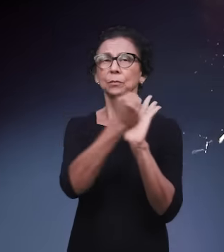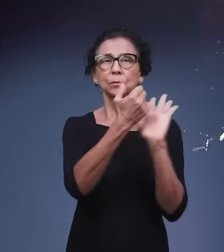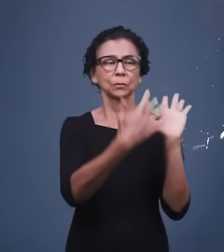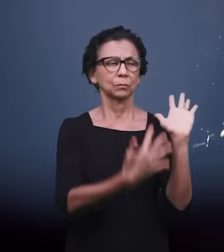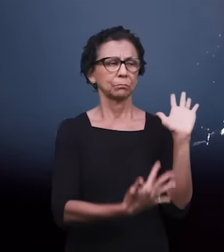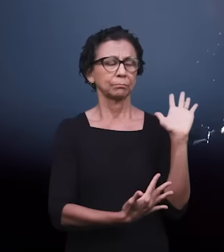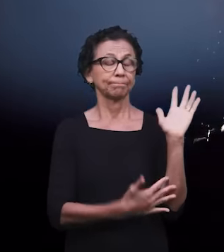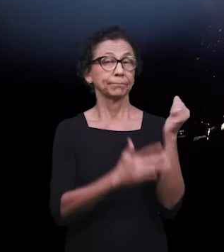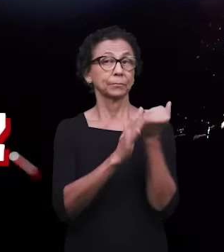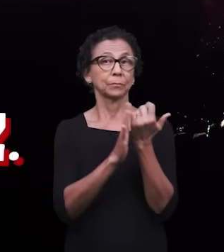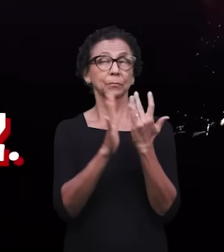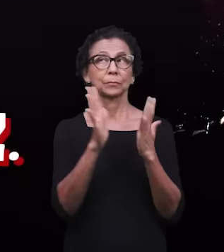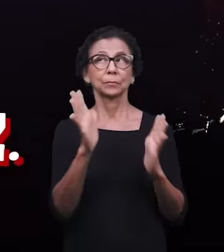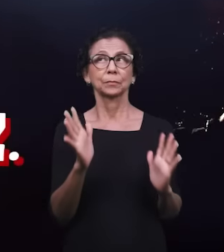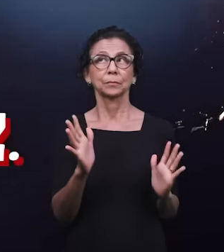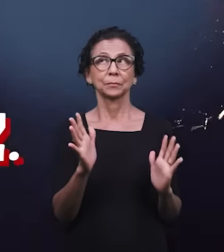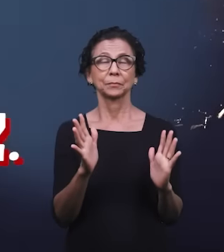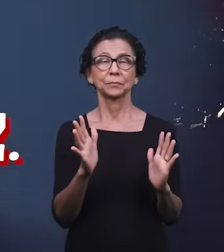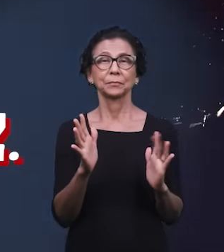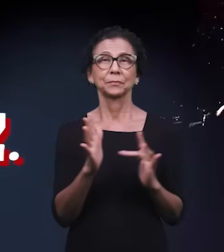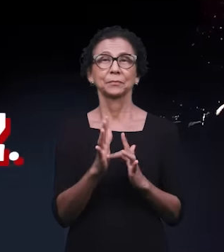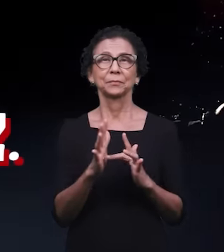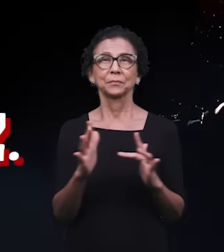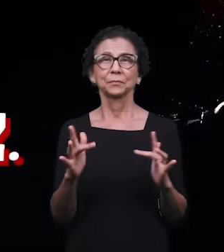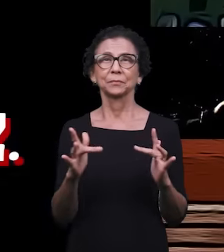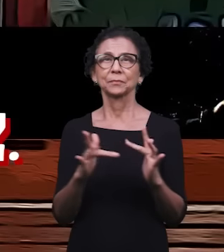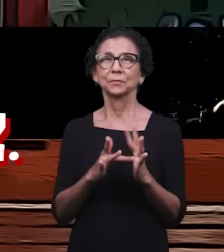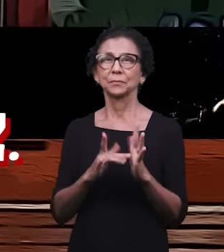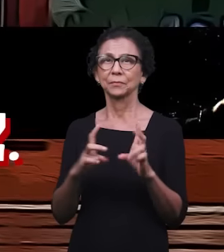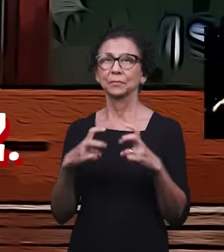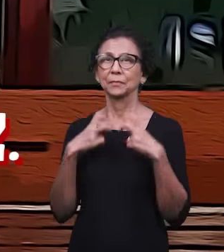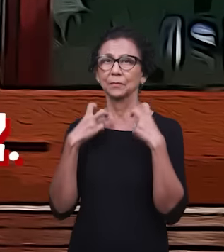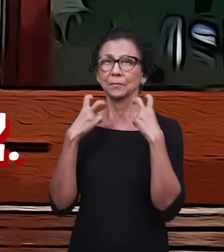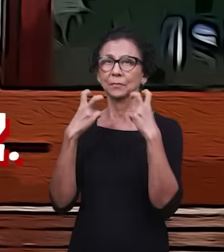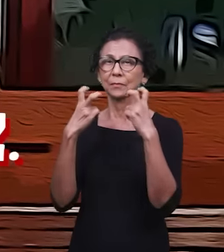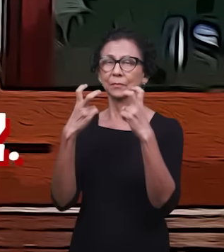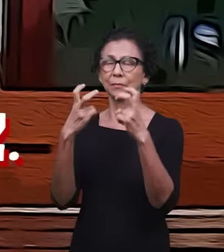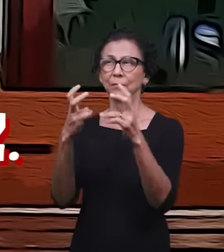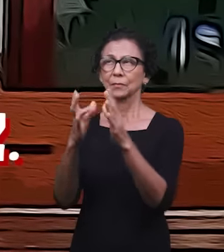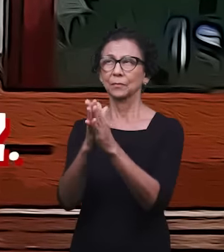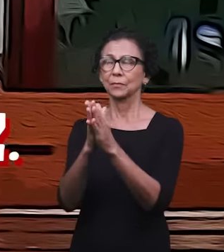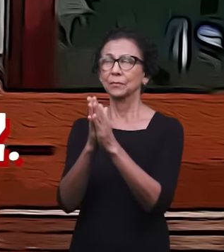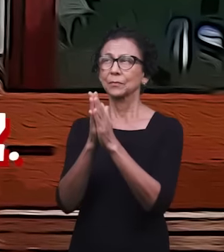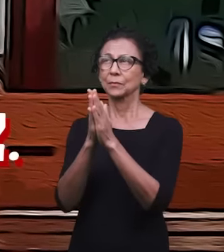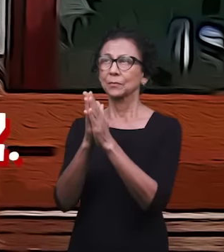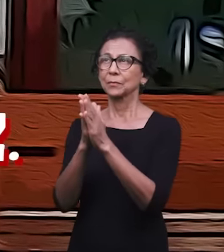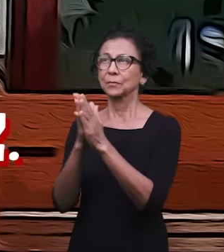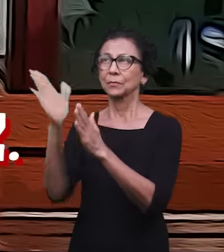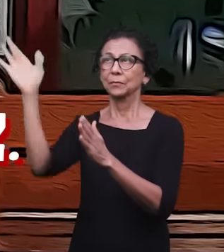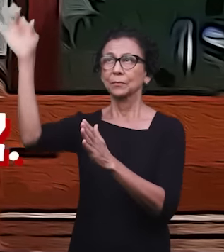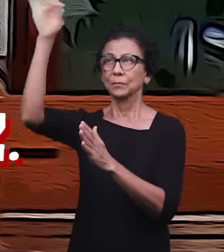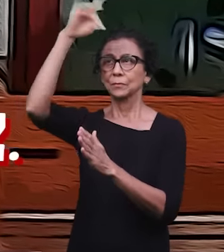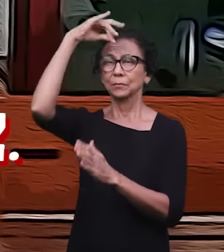Eu clamo, eu oro pelo Espírito que